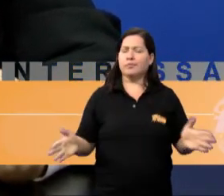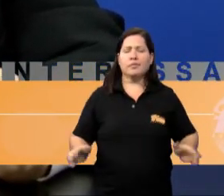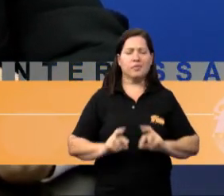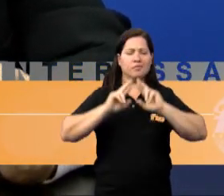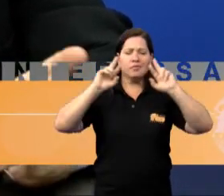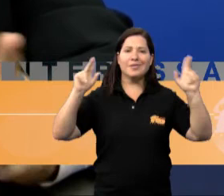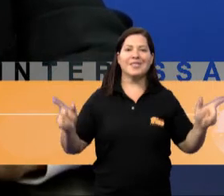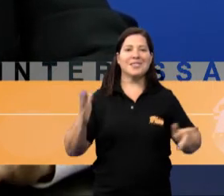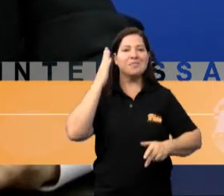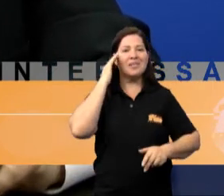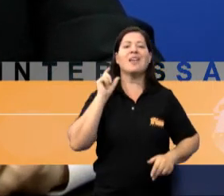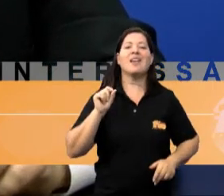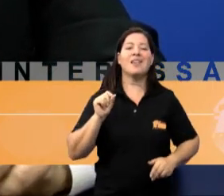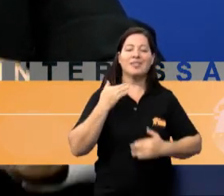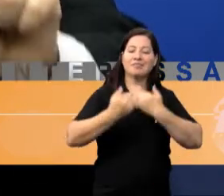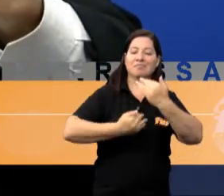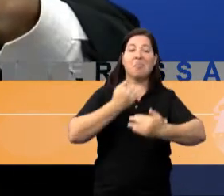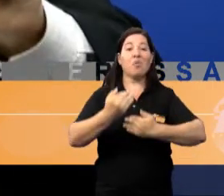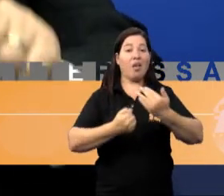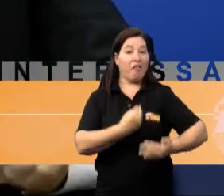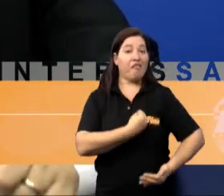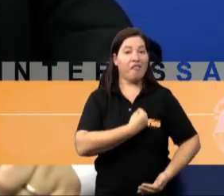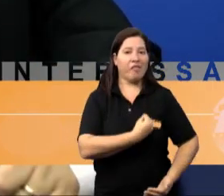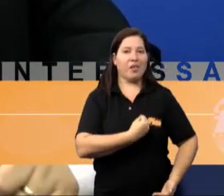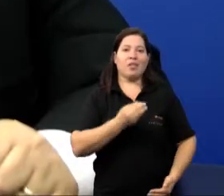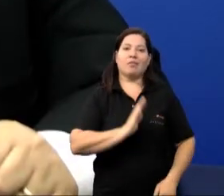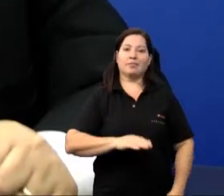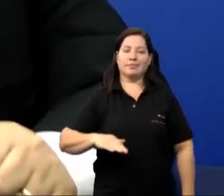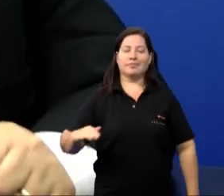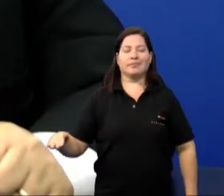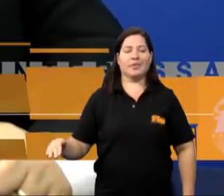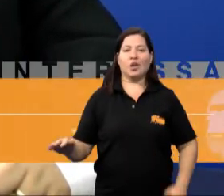quem participou da vida dessa criança. Todos que participaram